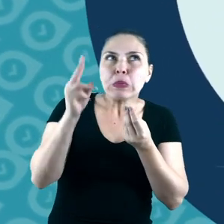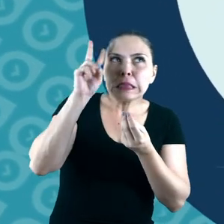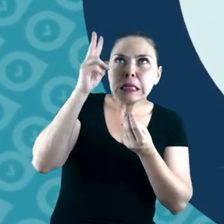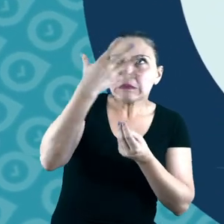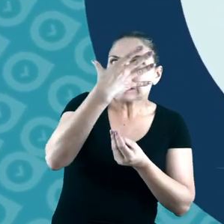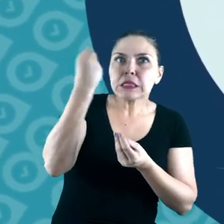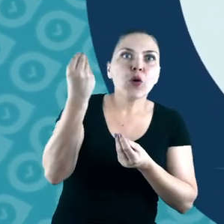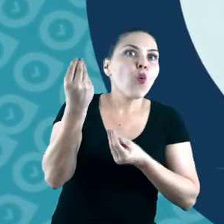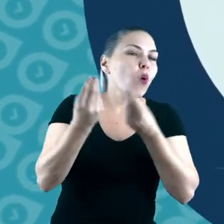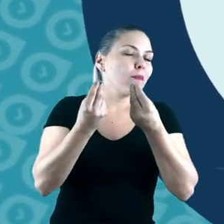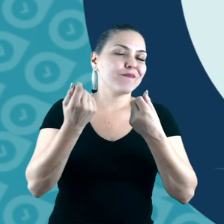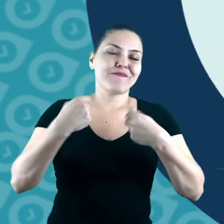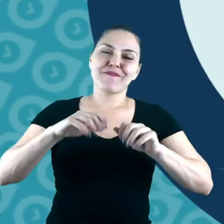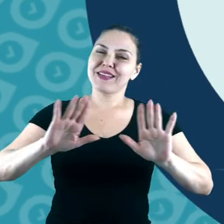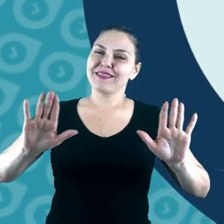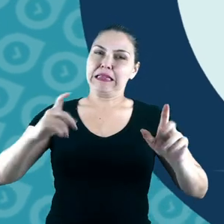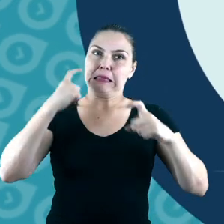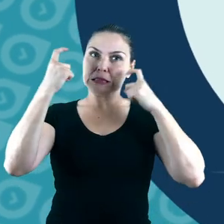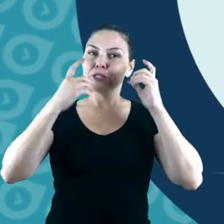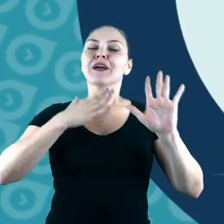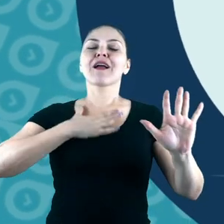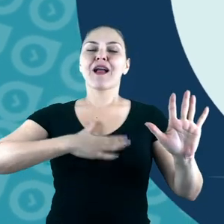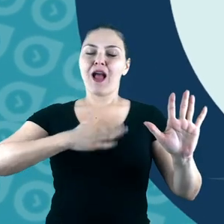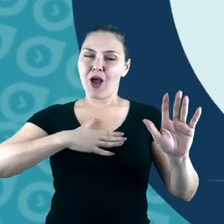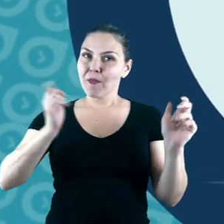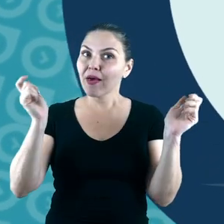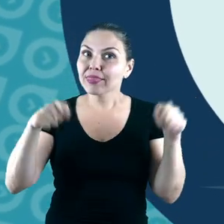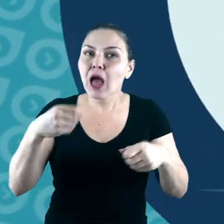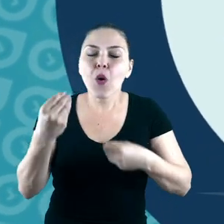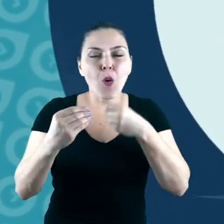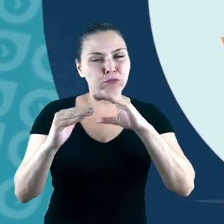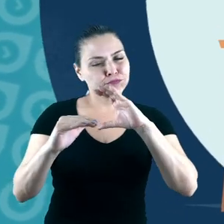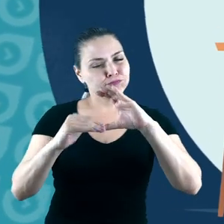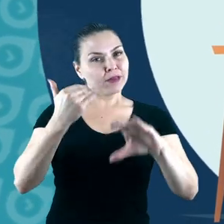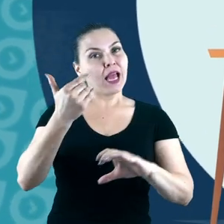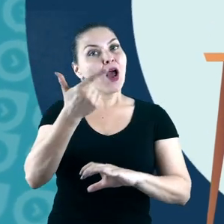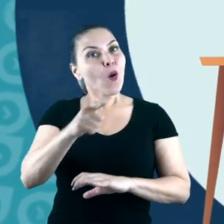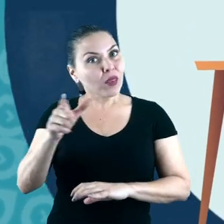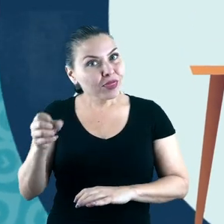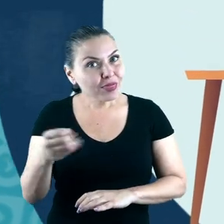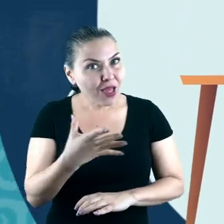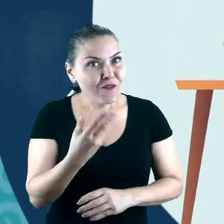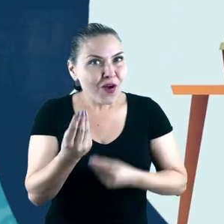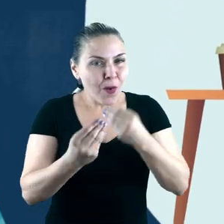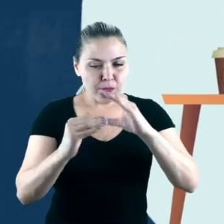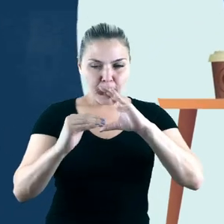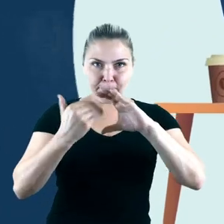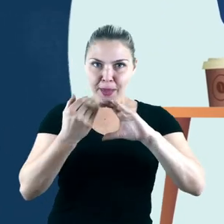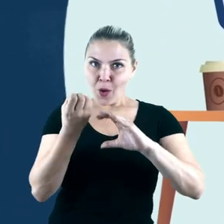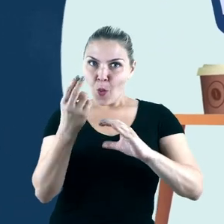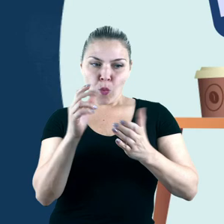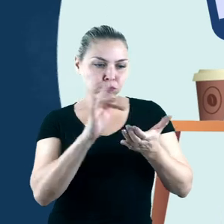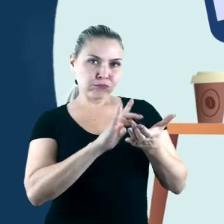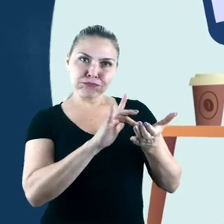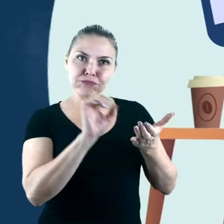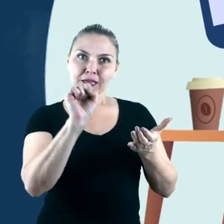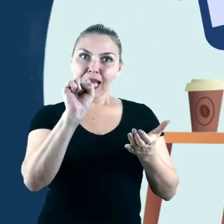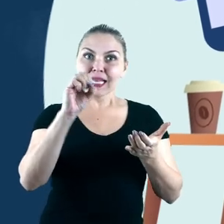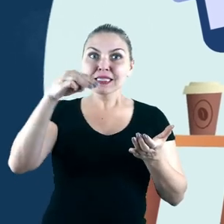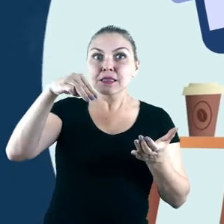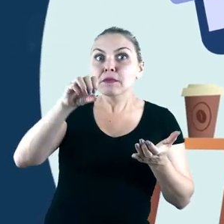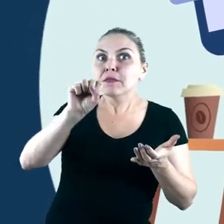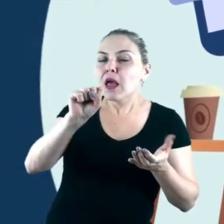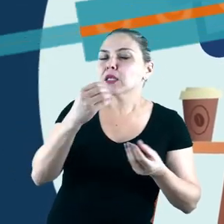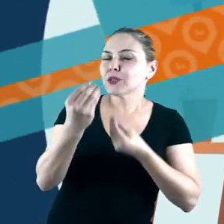dela, não precisa se preocupar. É possível receber, por e-mail ou SMS, o link para a geração de uma